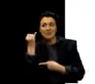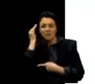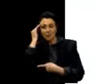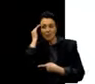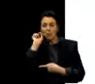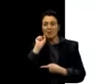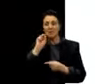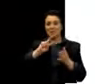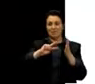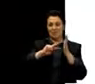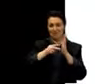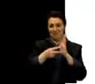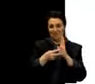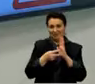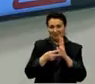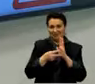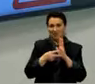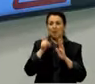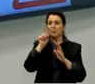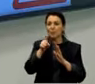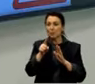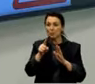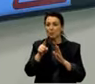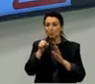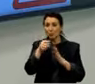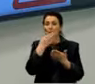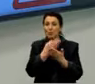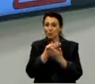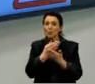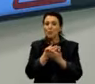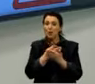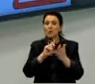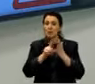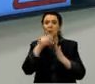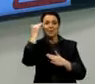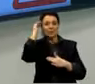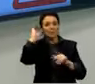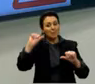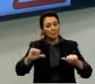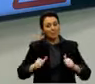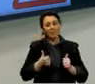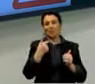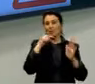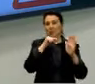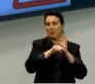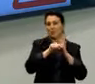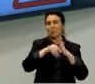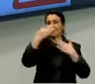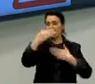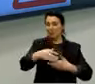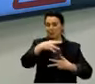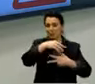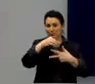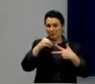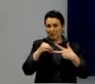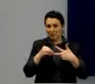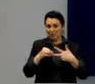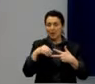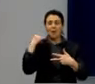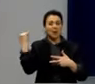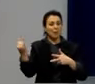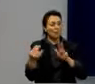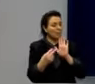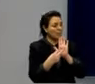é, né, para que vocês possam se situar melhor na pergunta. É importante também estar atento